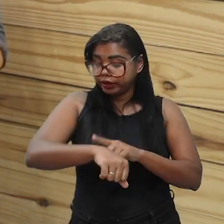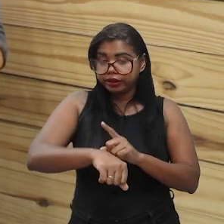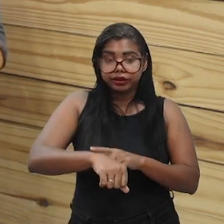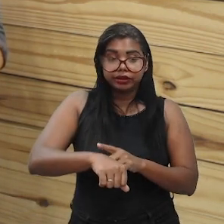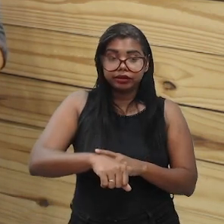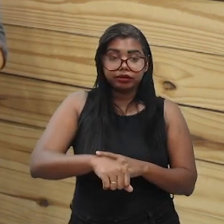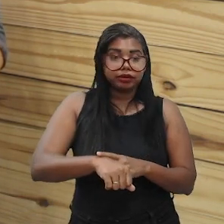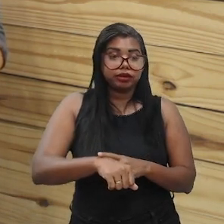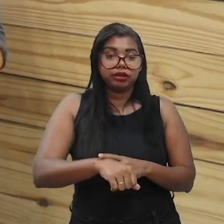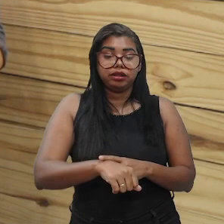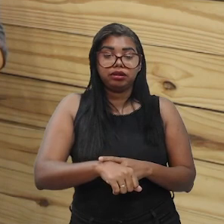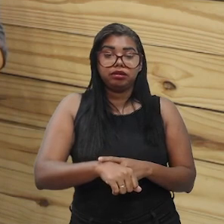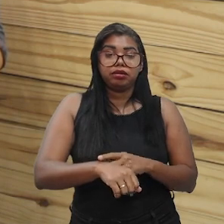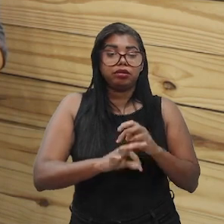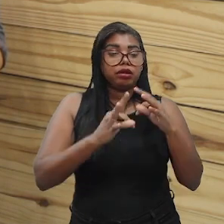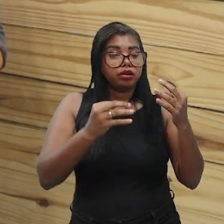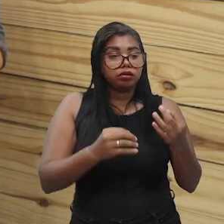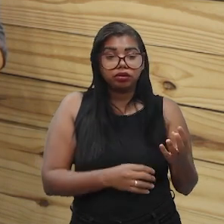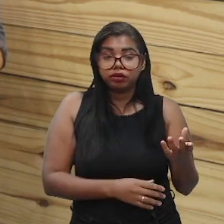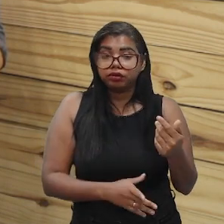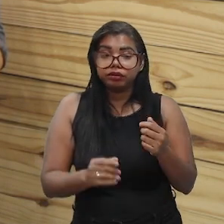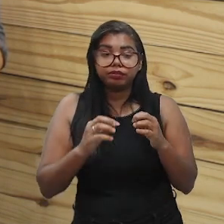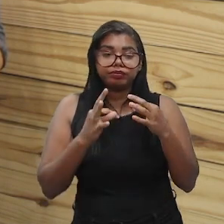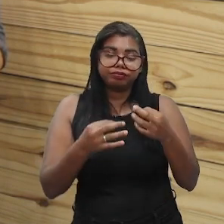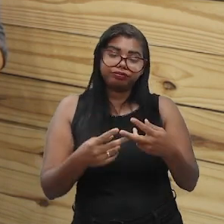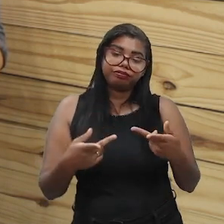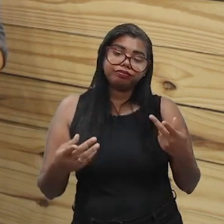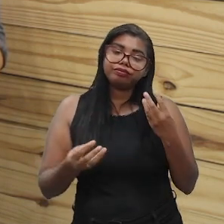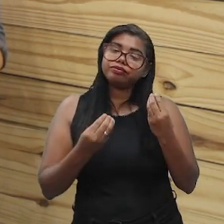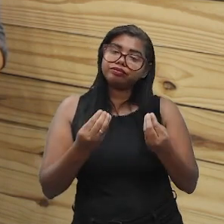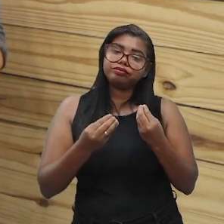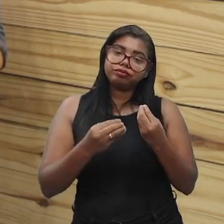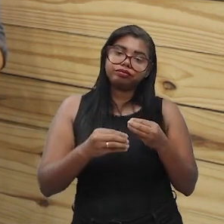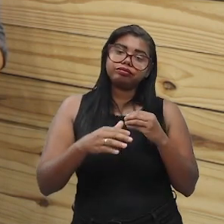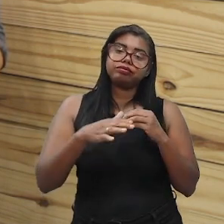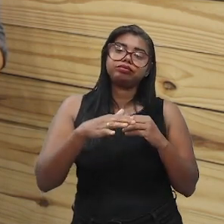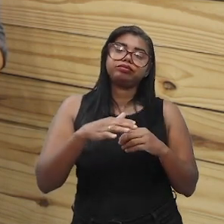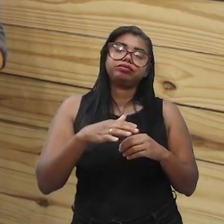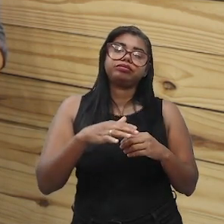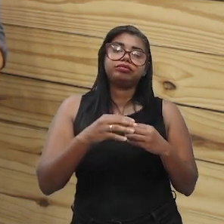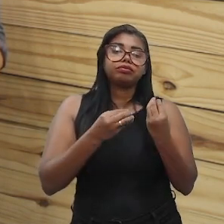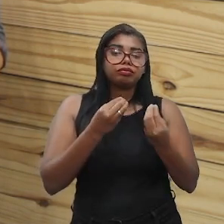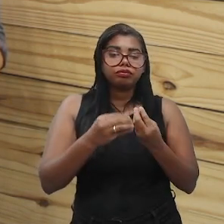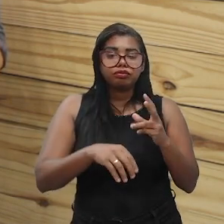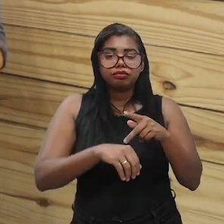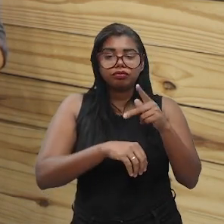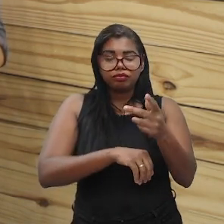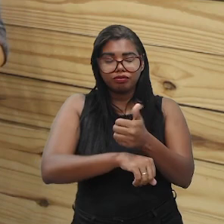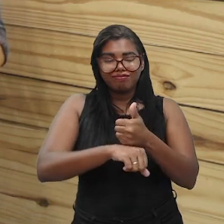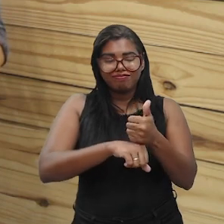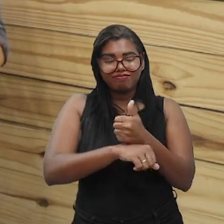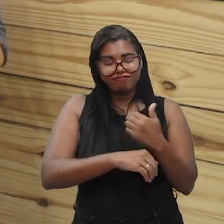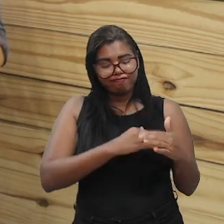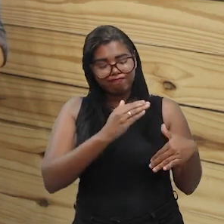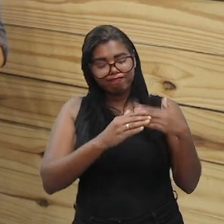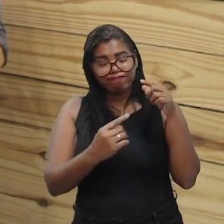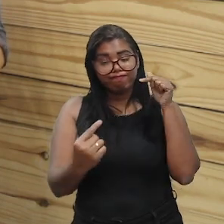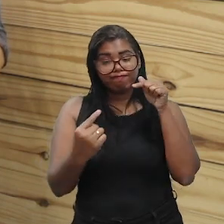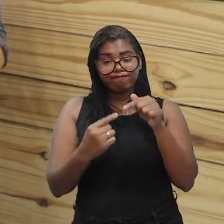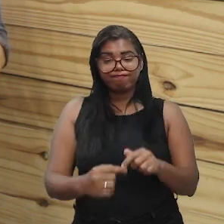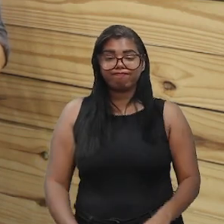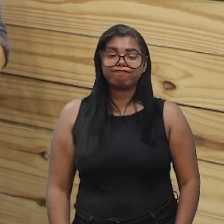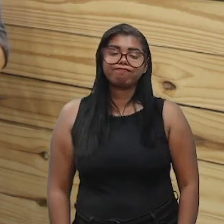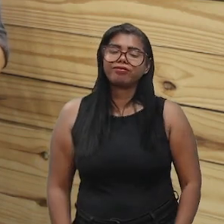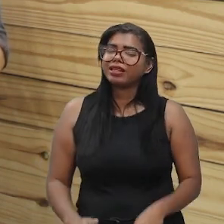havia discutido. E aí, como esse profissional, ele desenvolve e alcança esses objetivos? Professor,